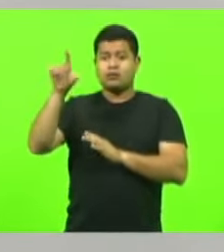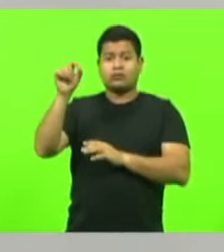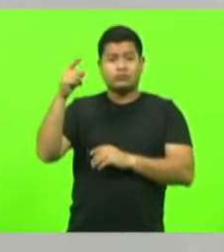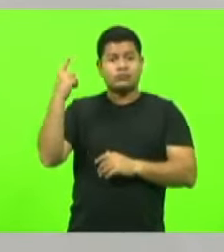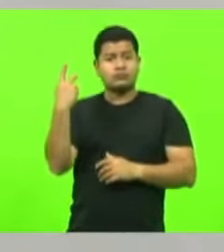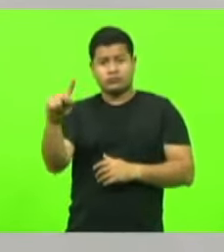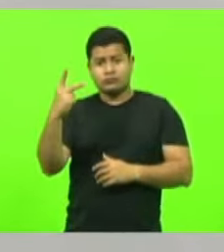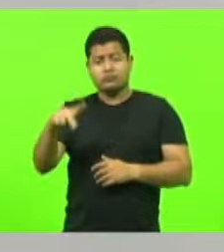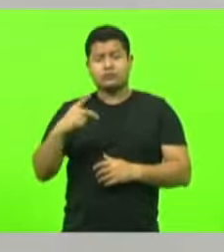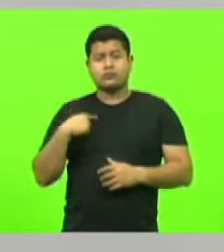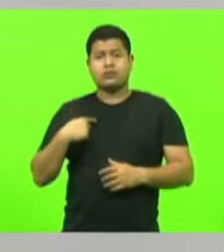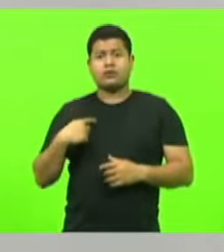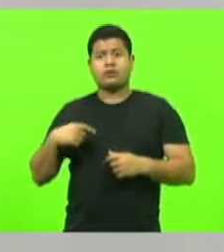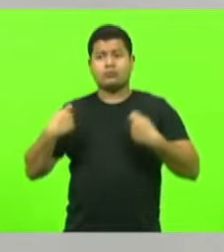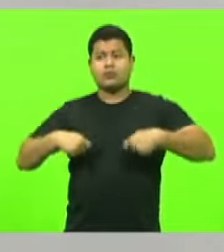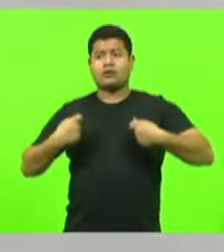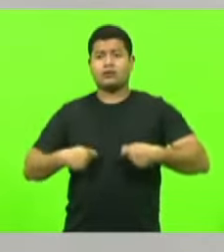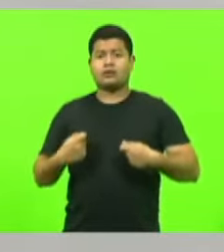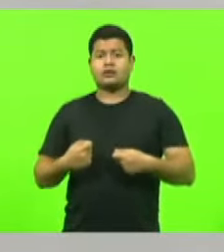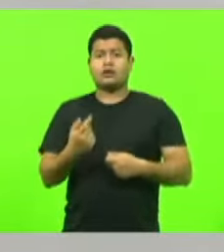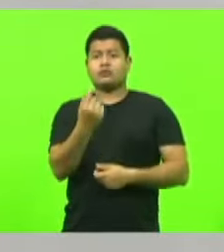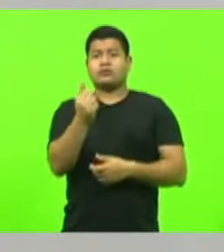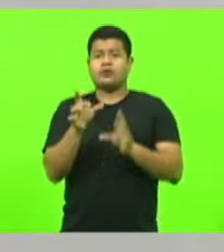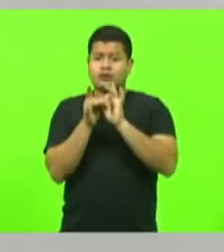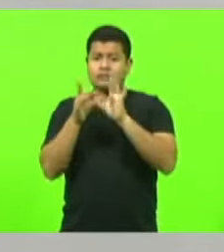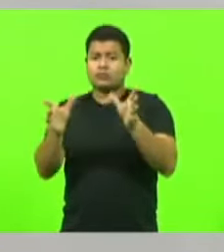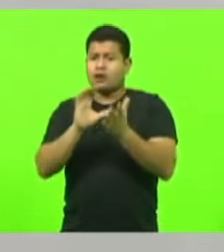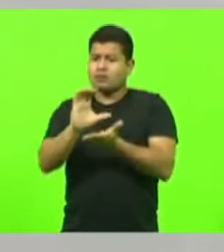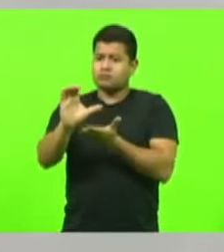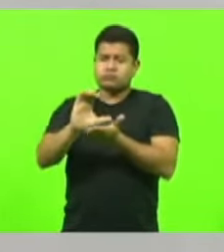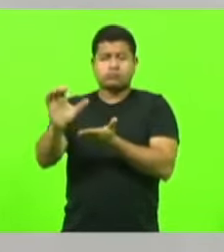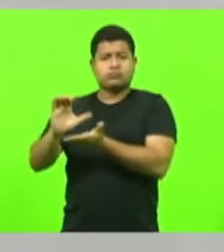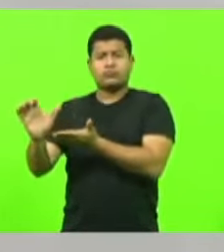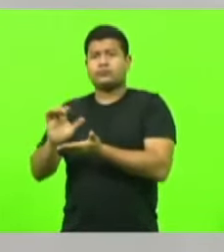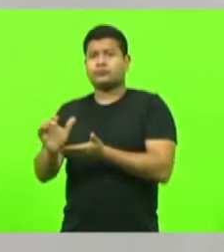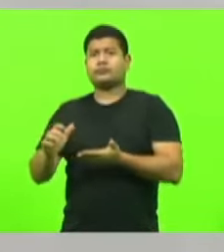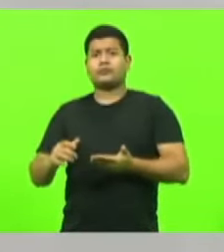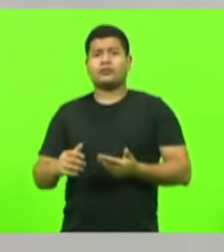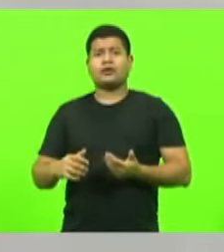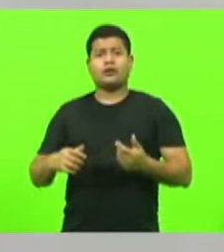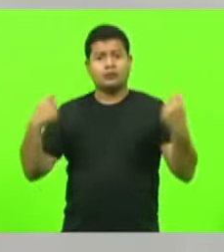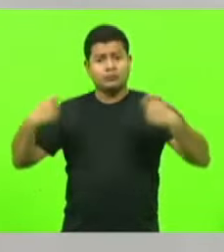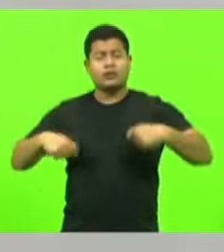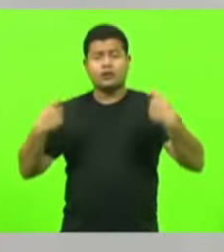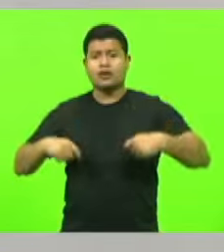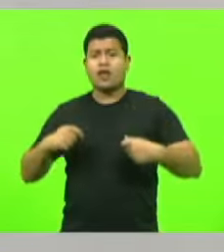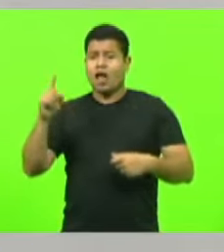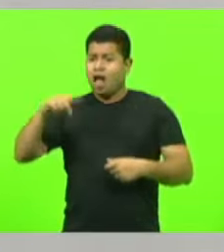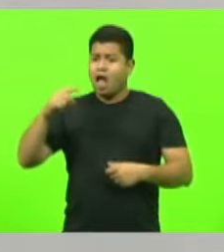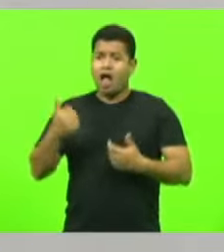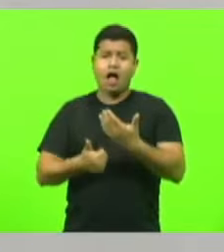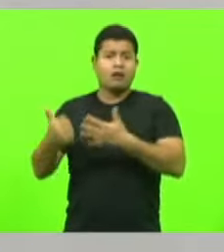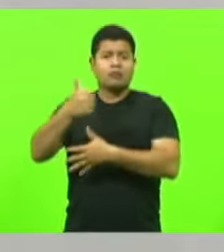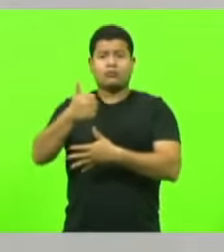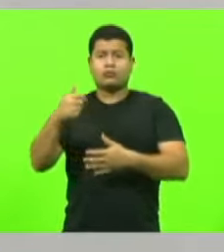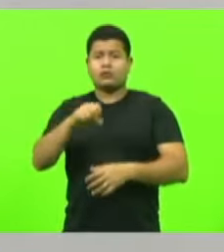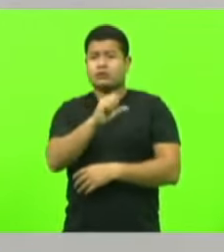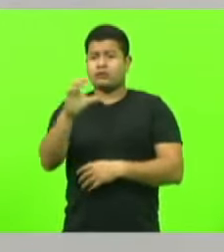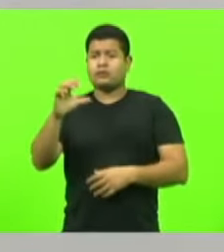na consciência e aplicar logo esse recurso. Isso é necessidade, é prioridade de Santa Catarina.